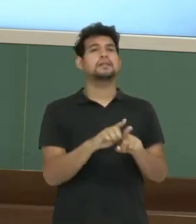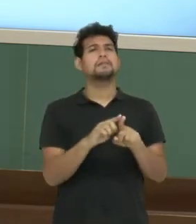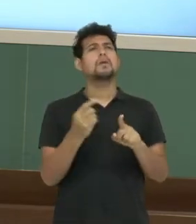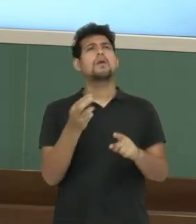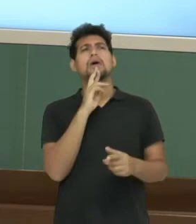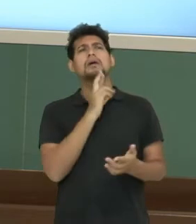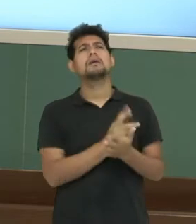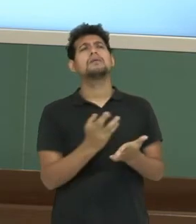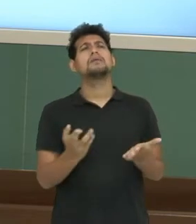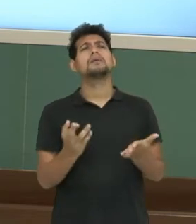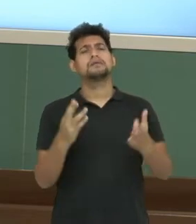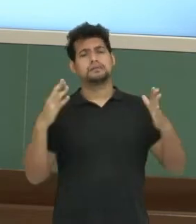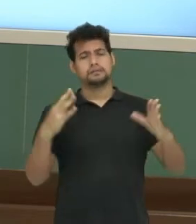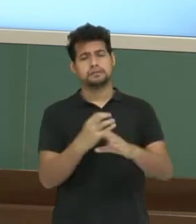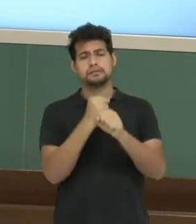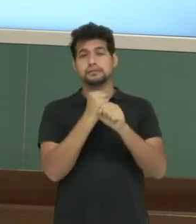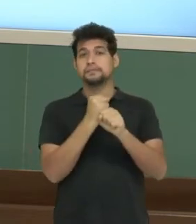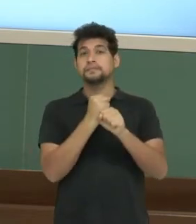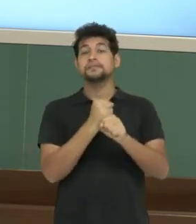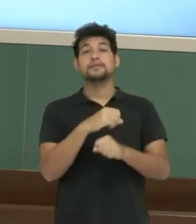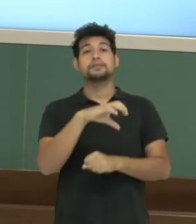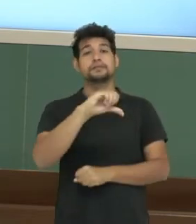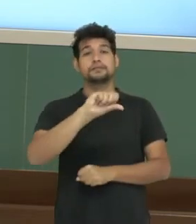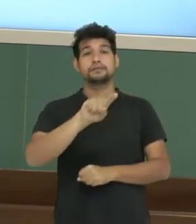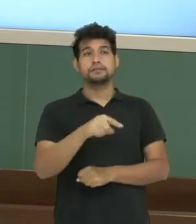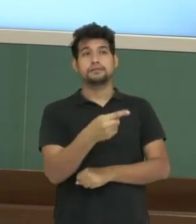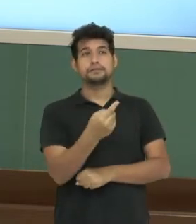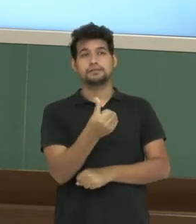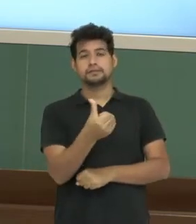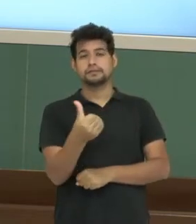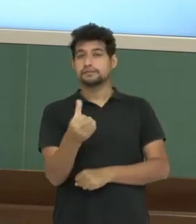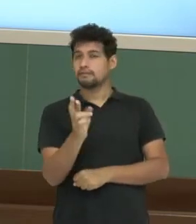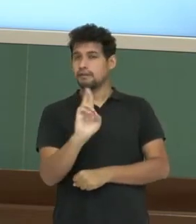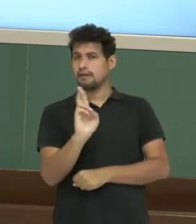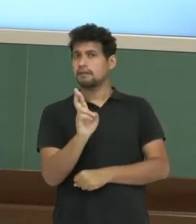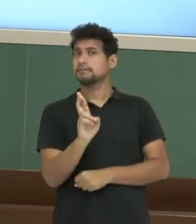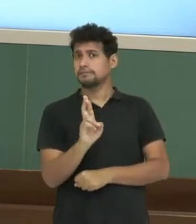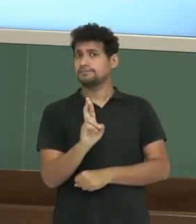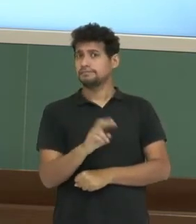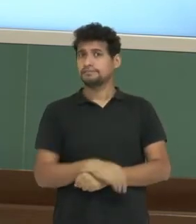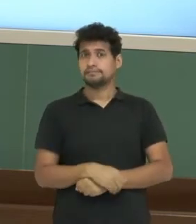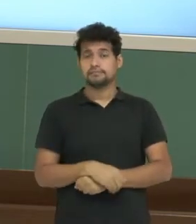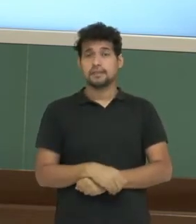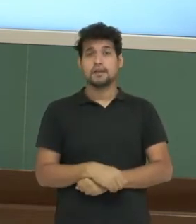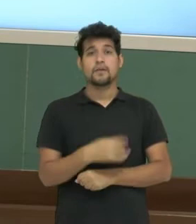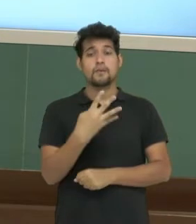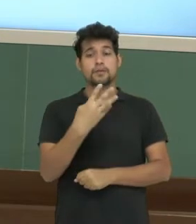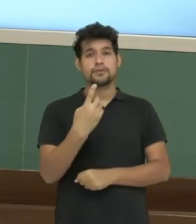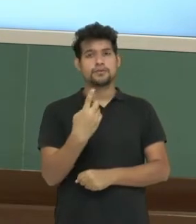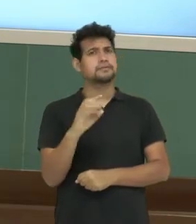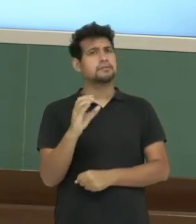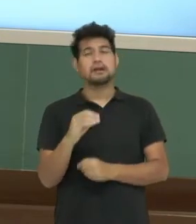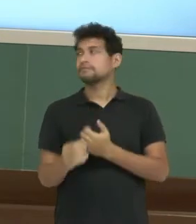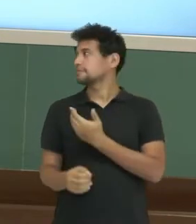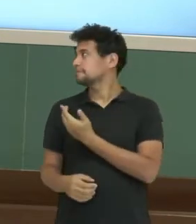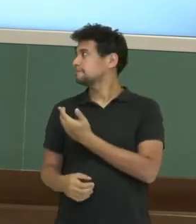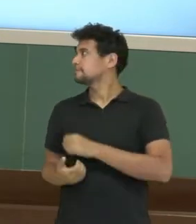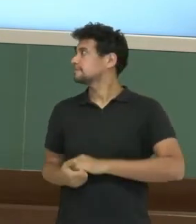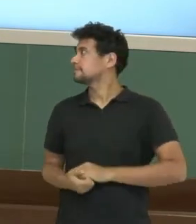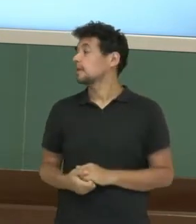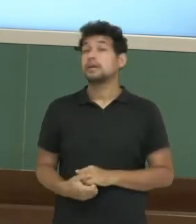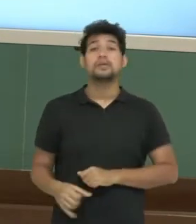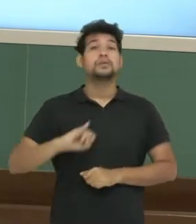resultado. Multiplicando o montante R$ 9.066, é dinheiro, né? E 41 centavos. Então,